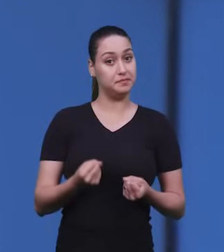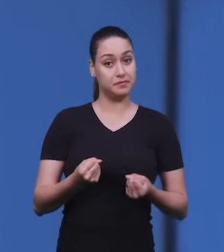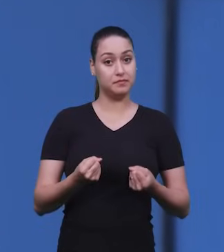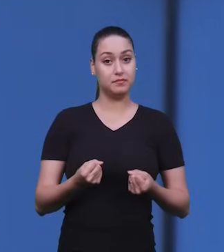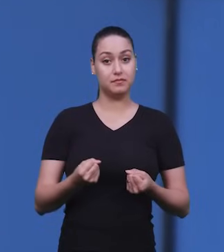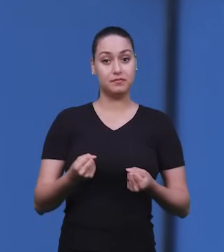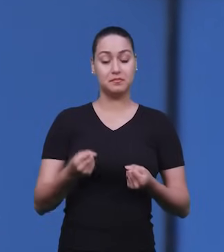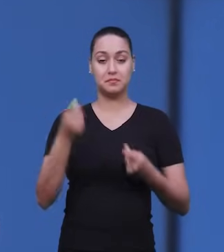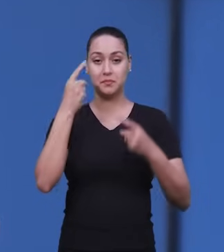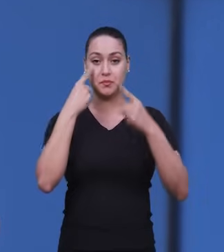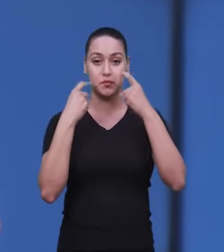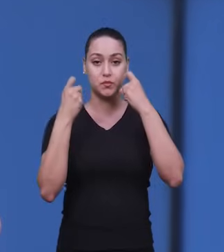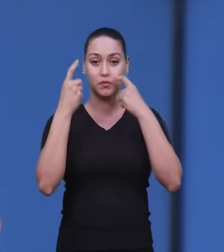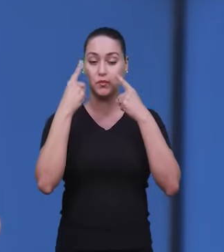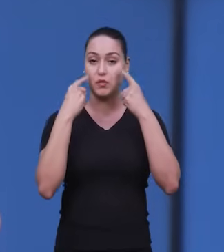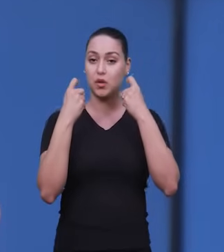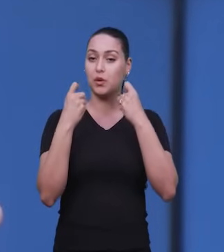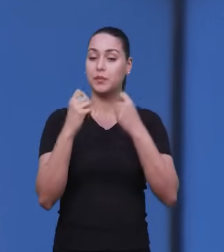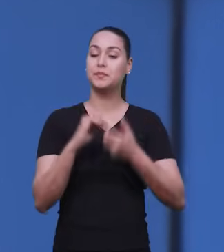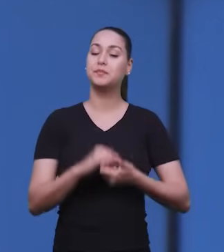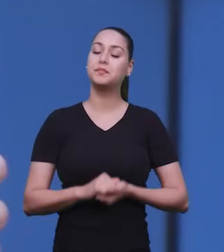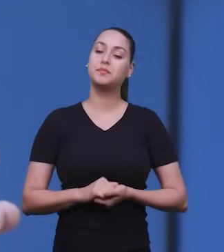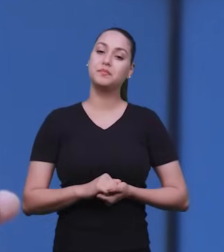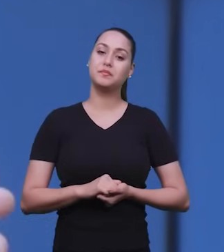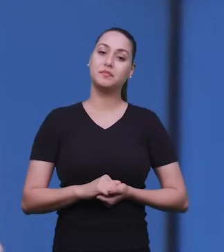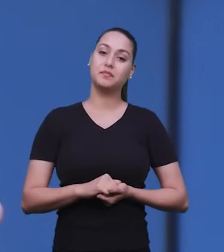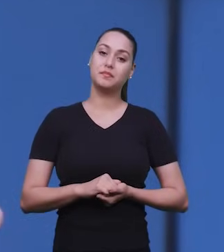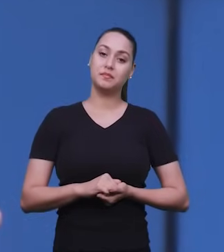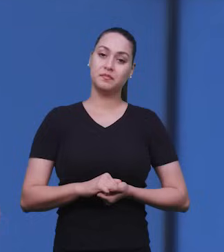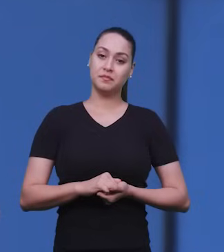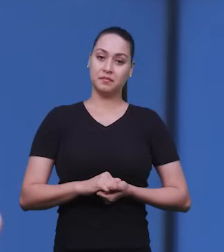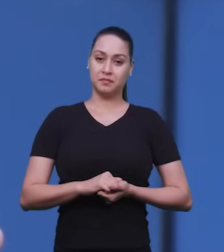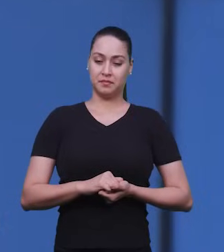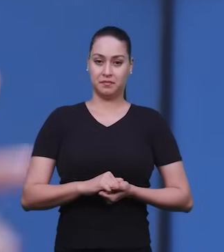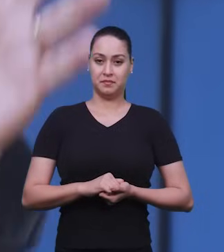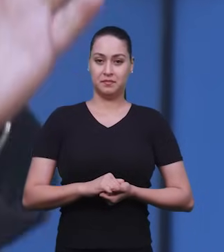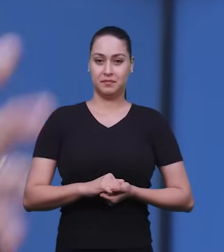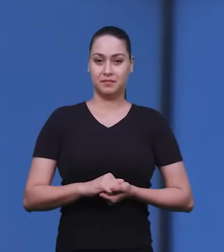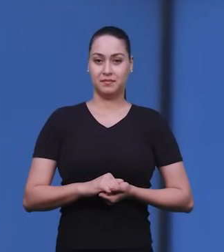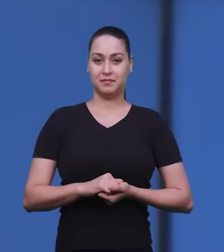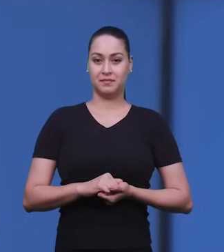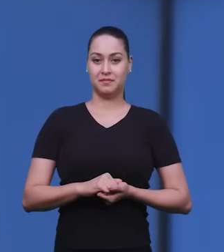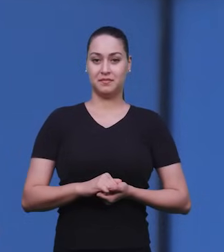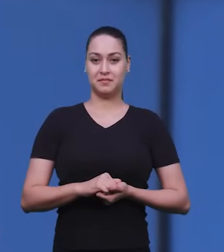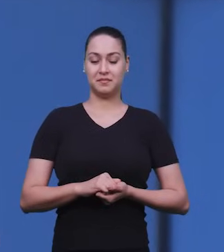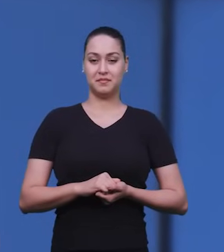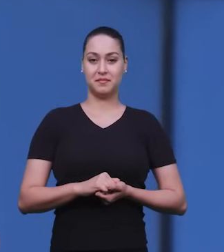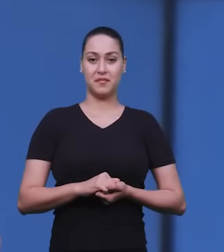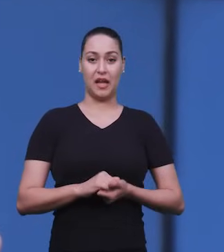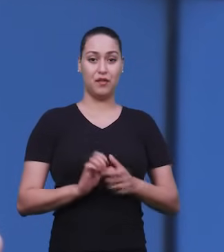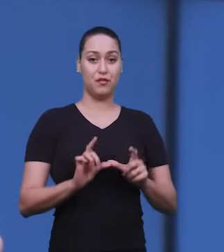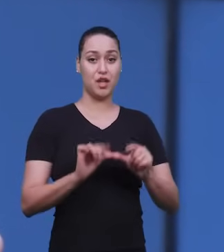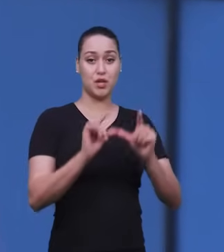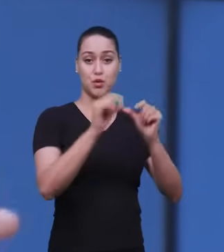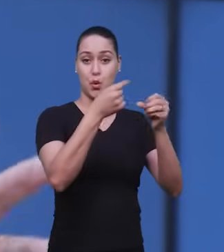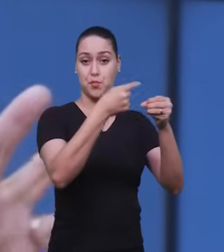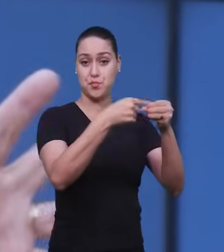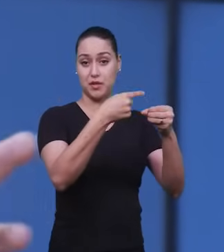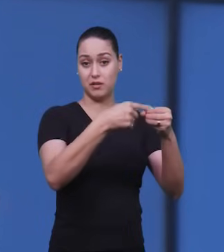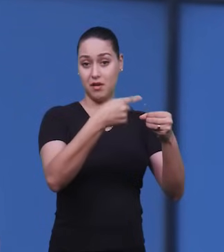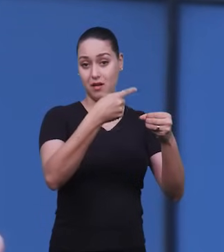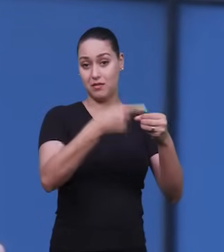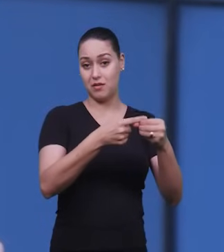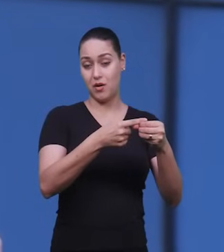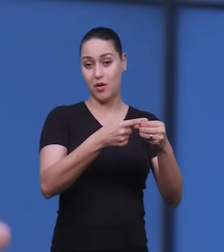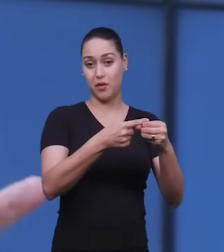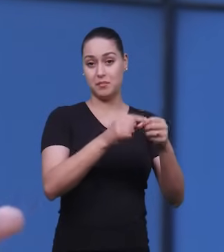palavra, se quebrantou e tudo, e foi para o interior, né, passar